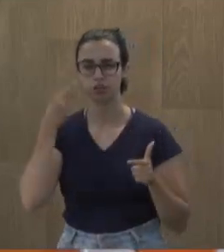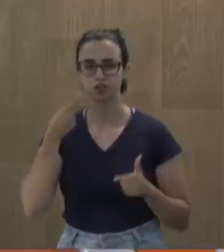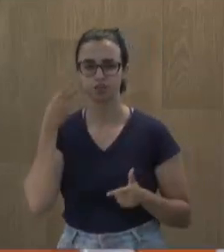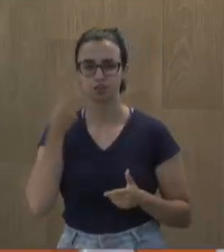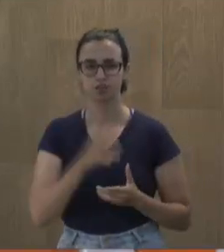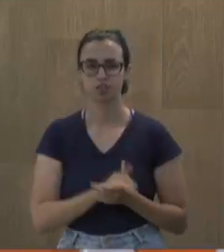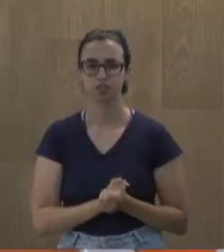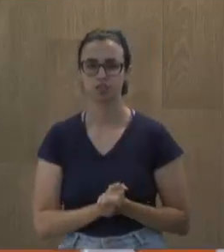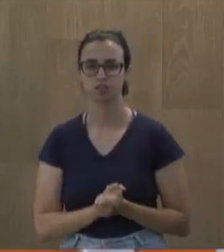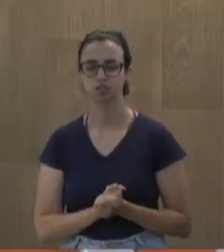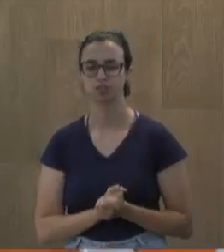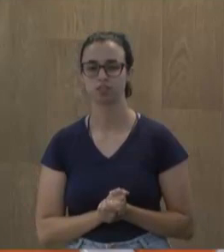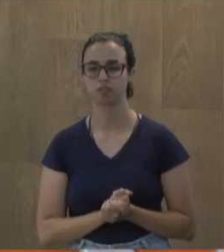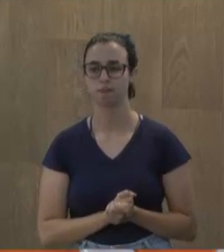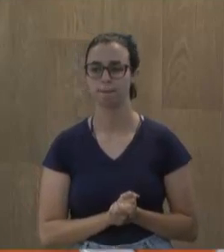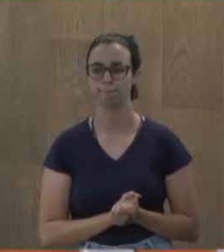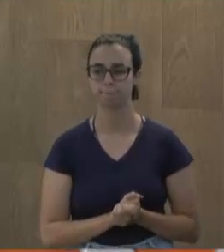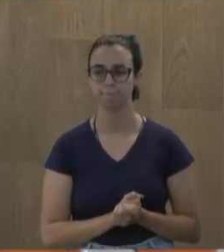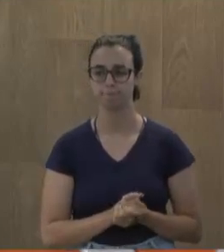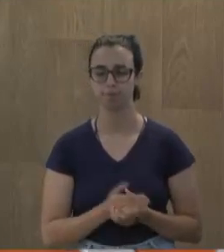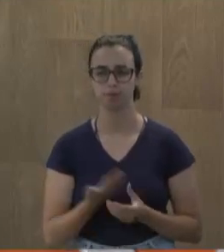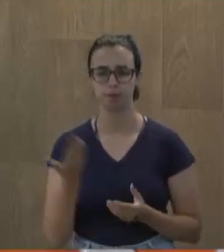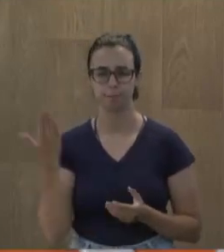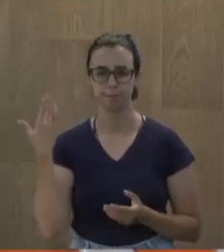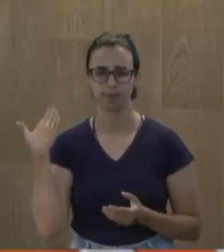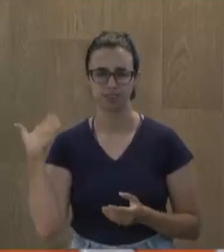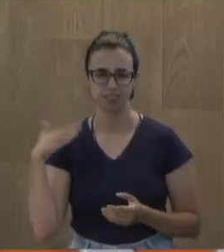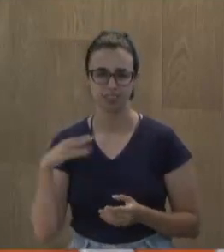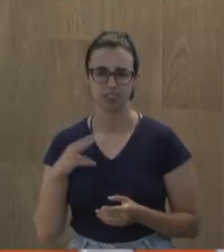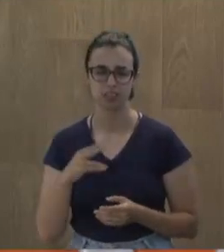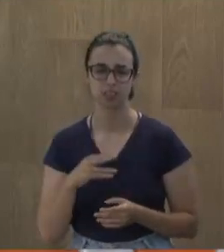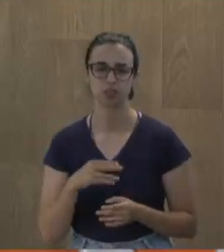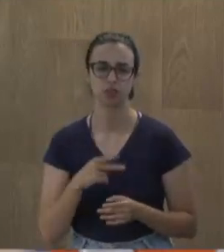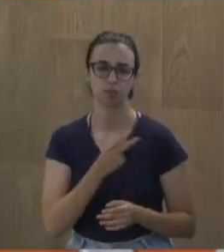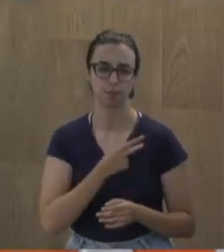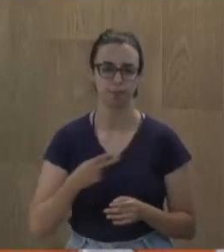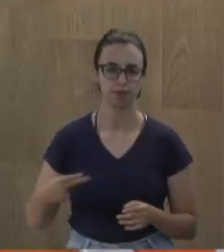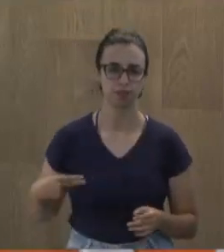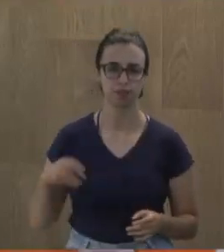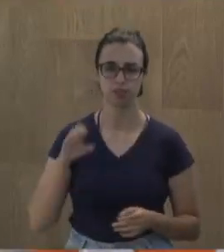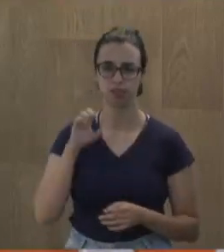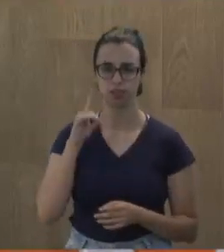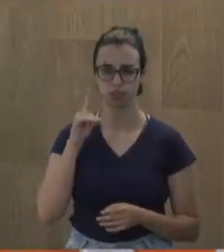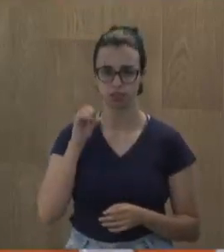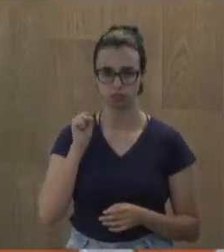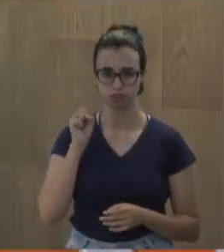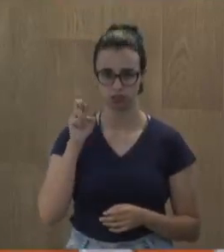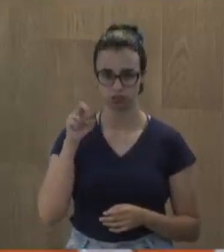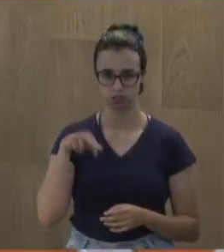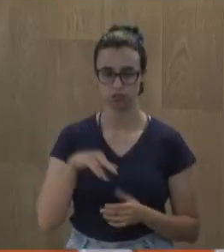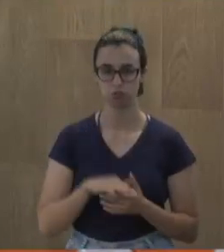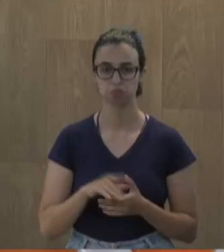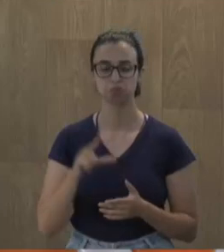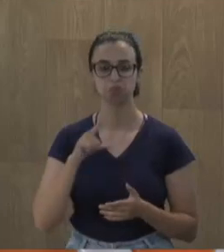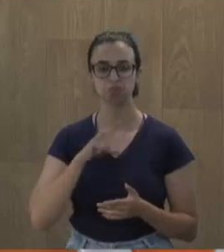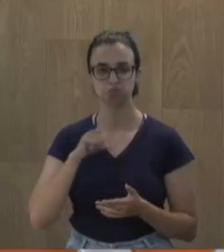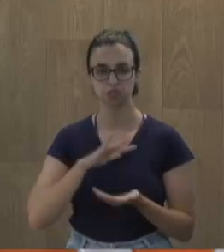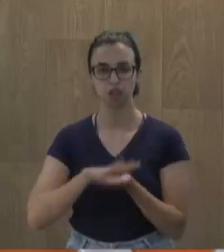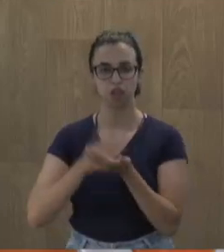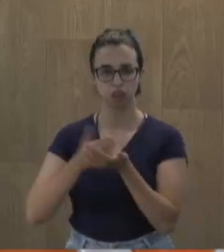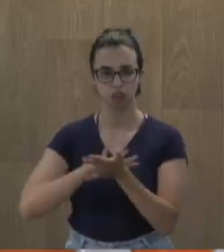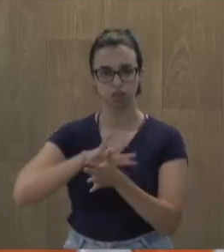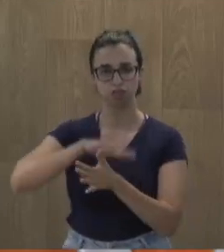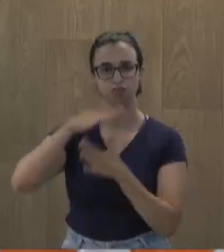desde o Edson Souza quando foi presidente que tinha o intérprete de libras aqui na nossa casa e depois